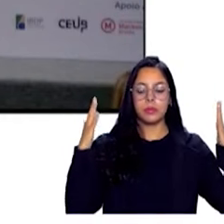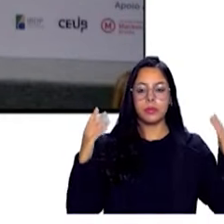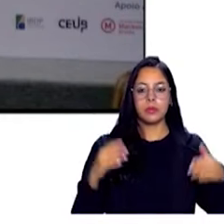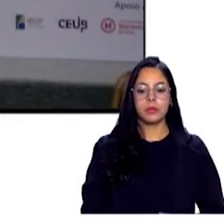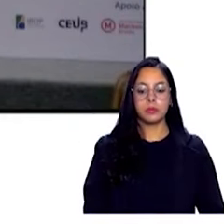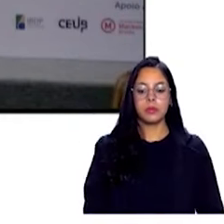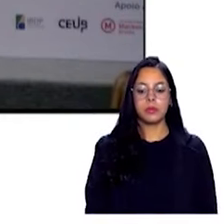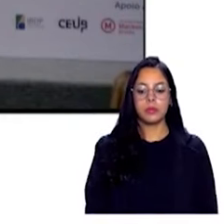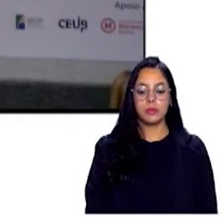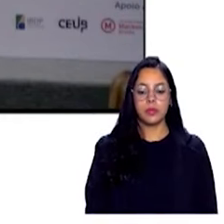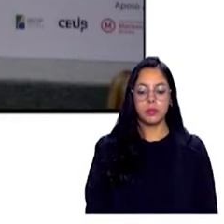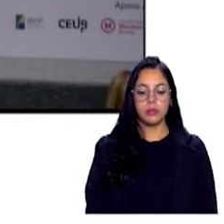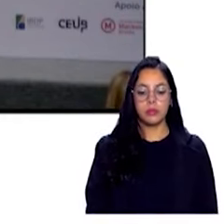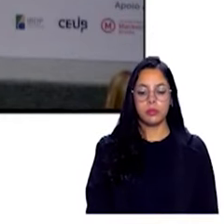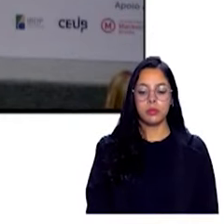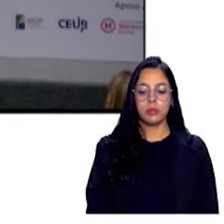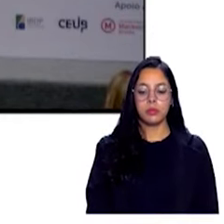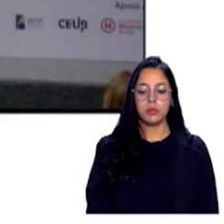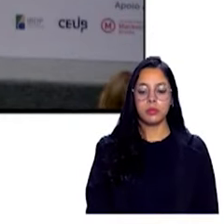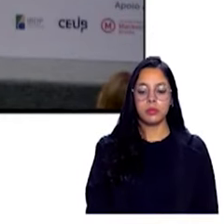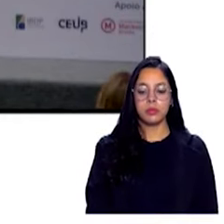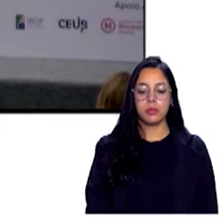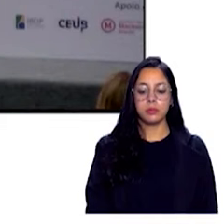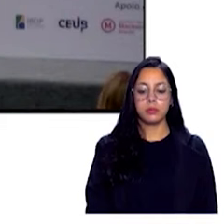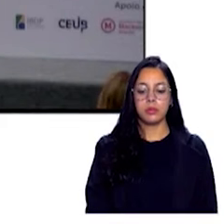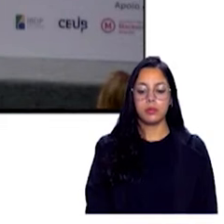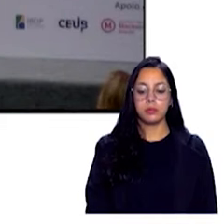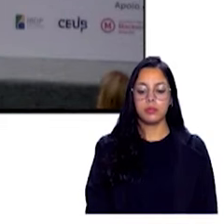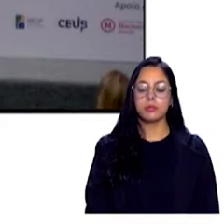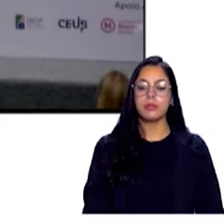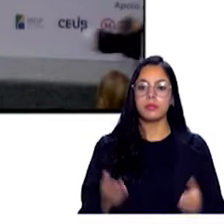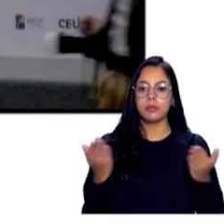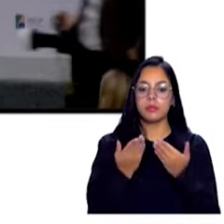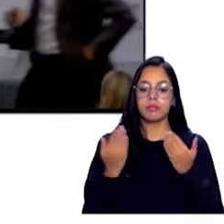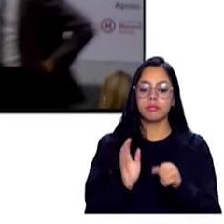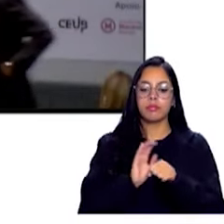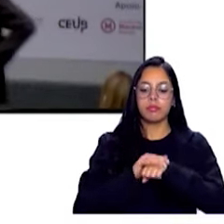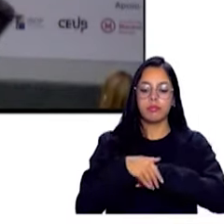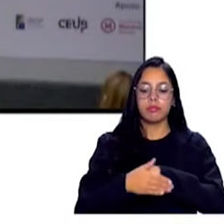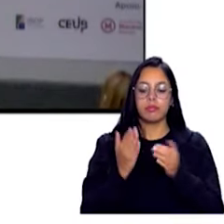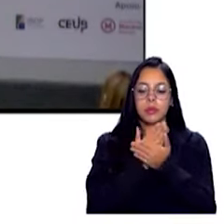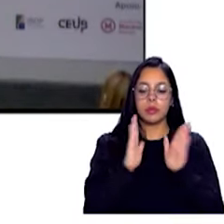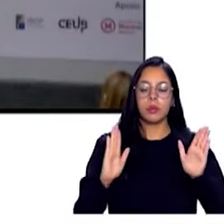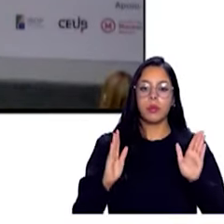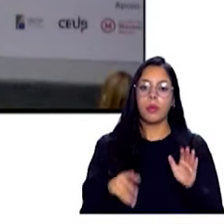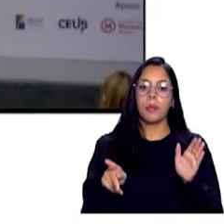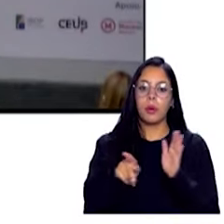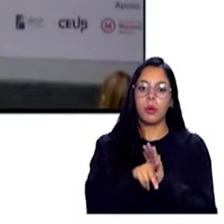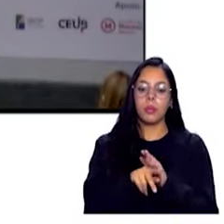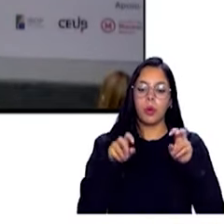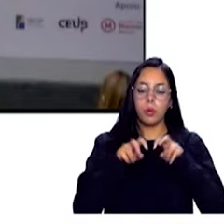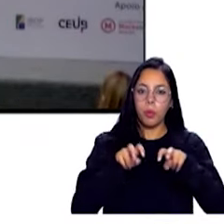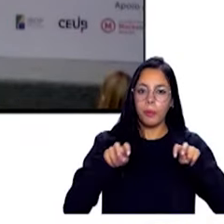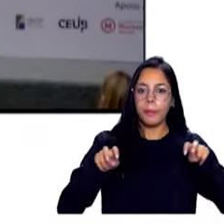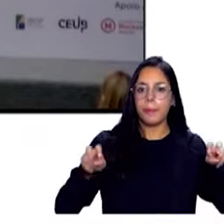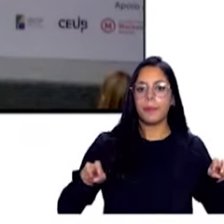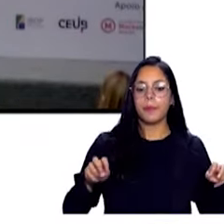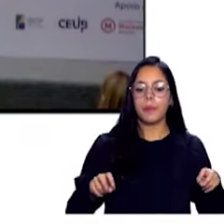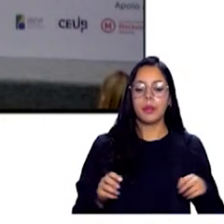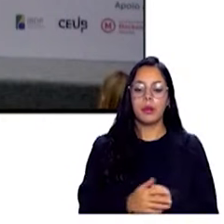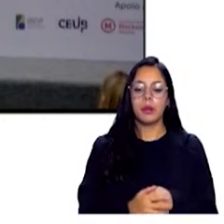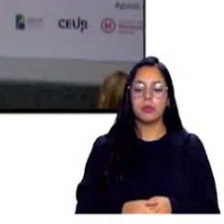demora Então nada melhor do que fechar essa noite com esse último painel com a